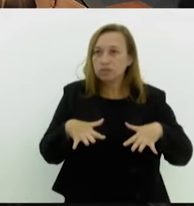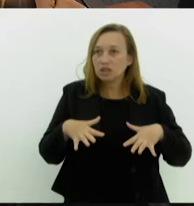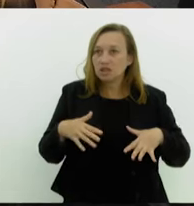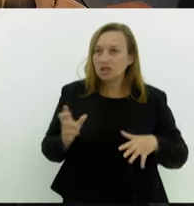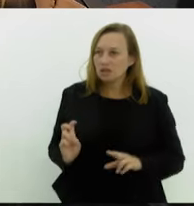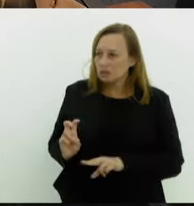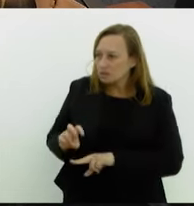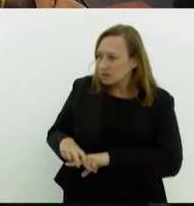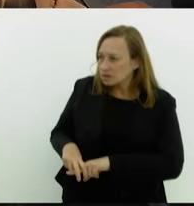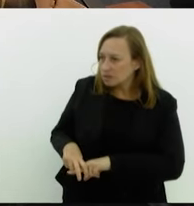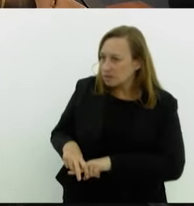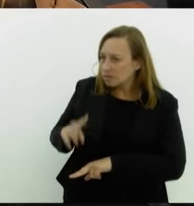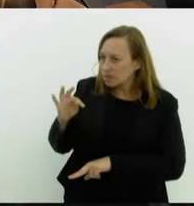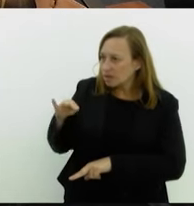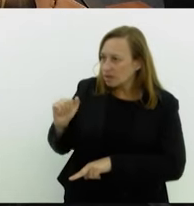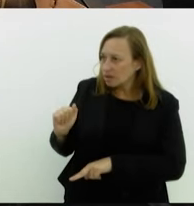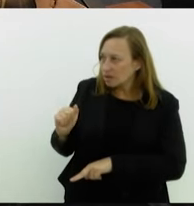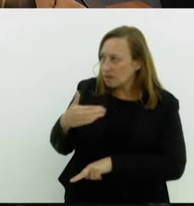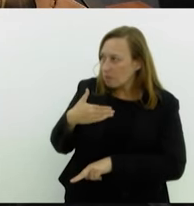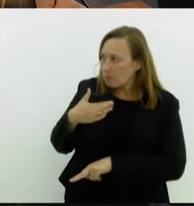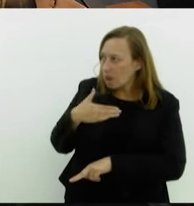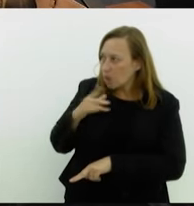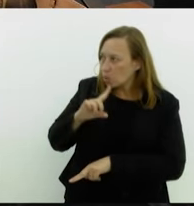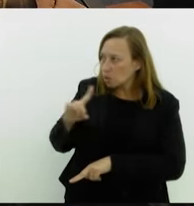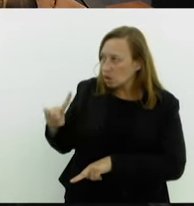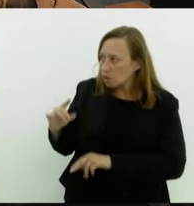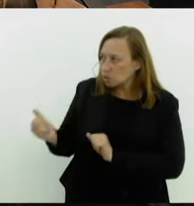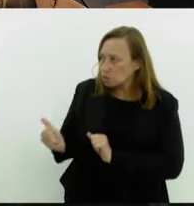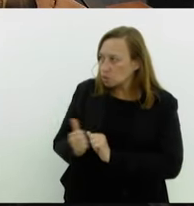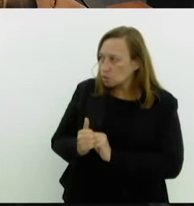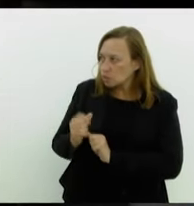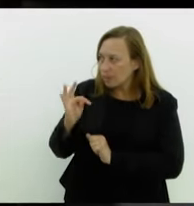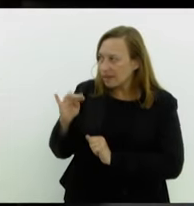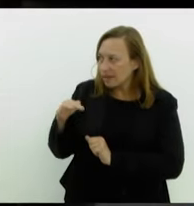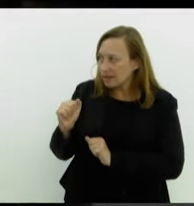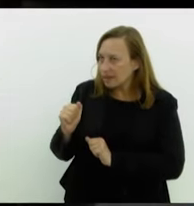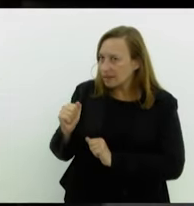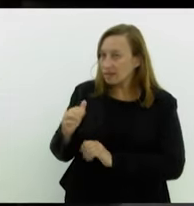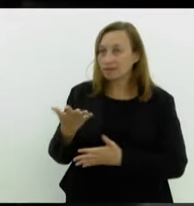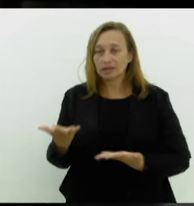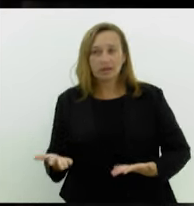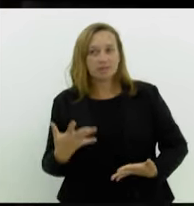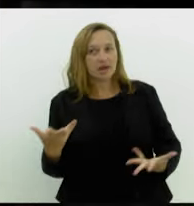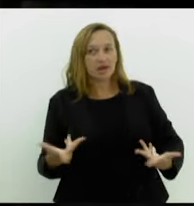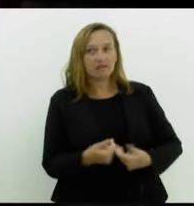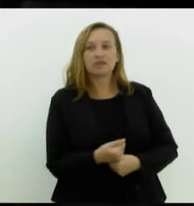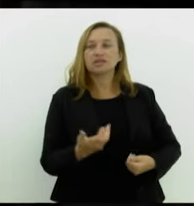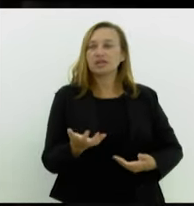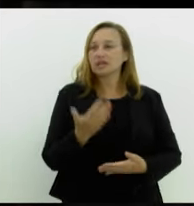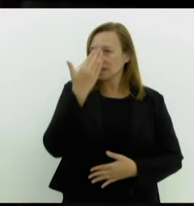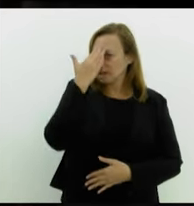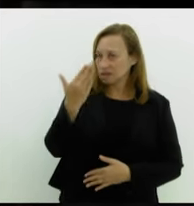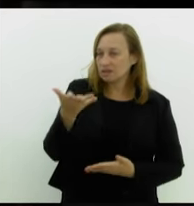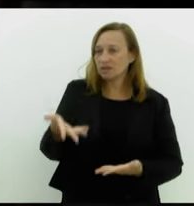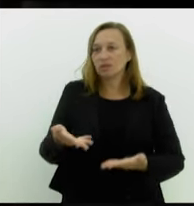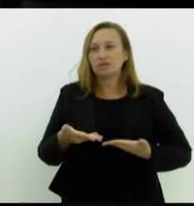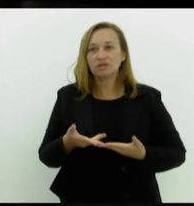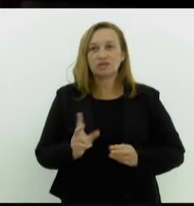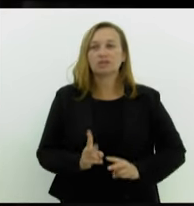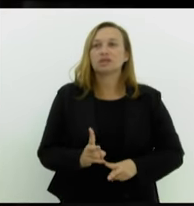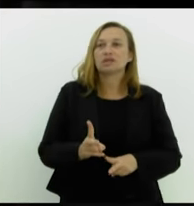da deputada Benedita Eu Senhor é só a deputada soria para fazer isso com a gente maravilhosa Quero Agradecer o convite como